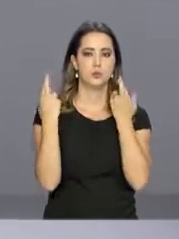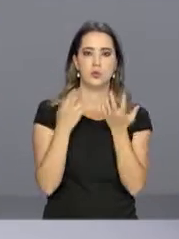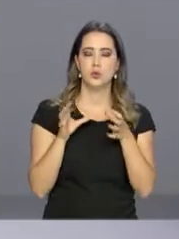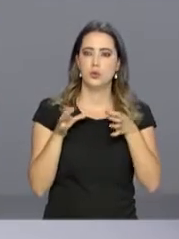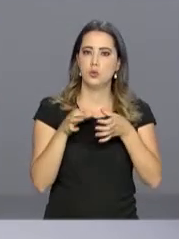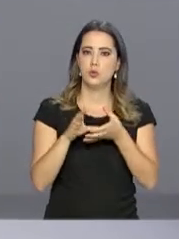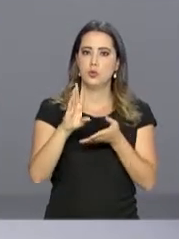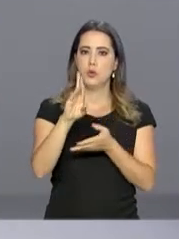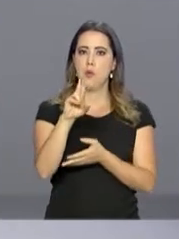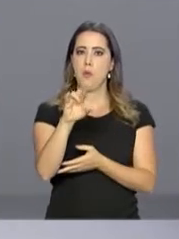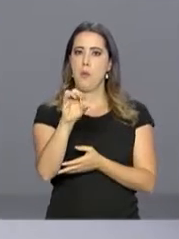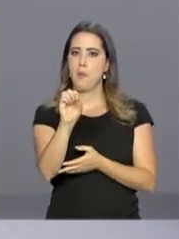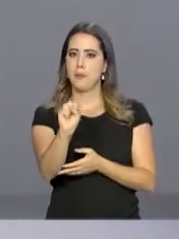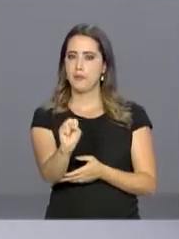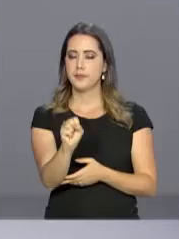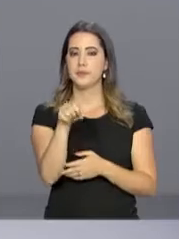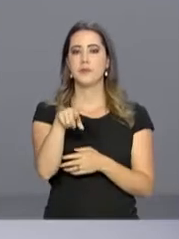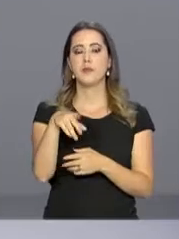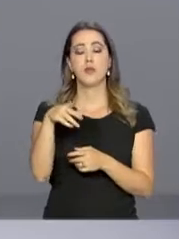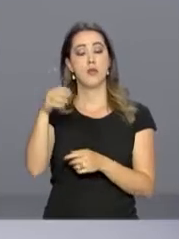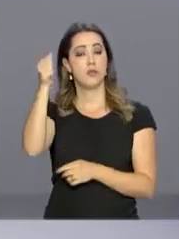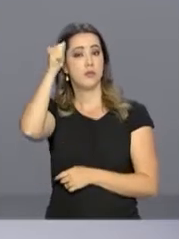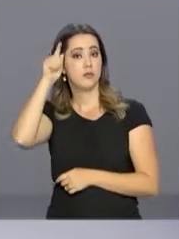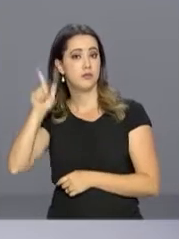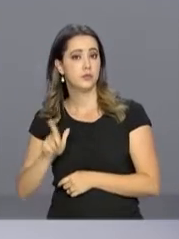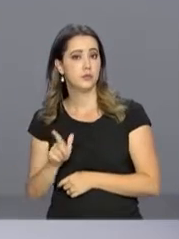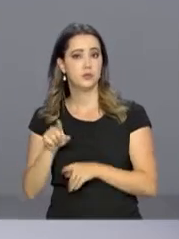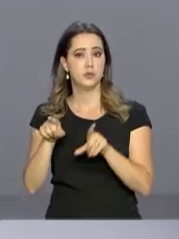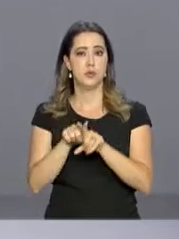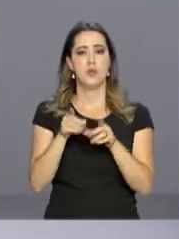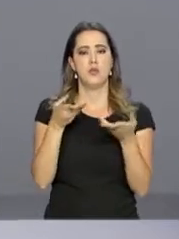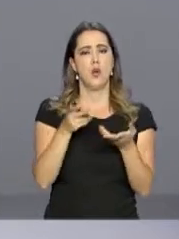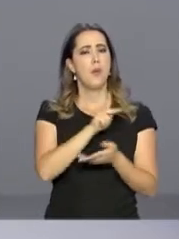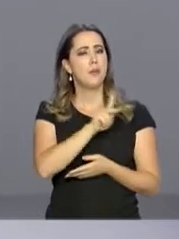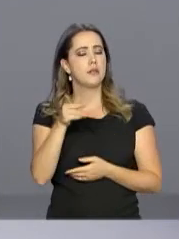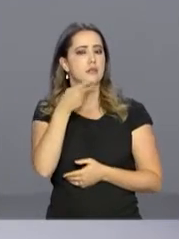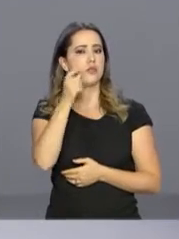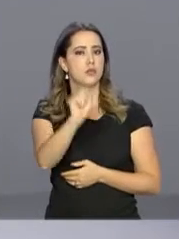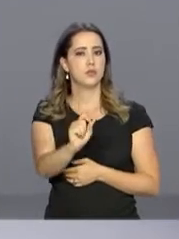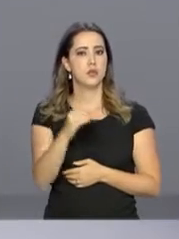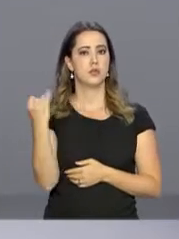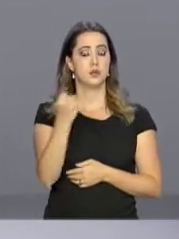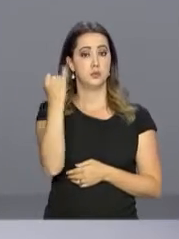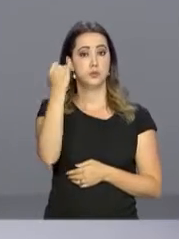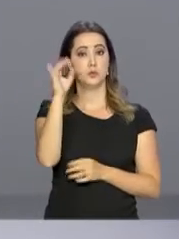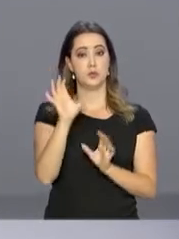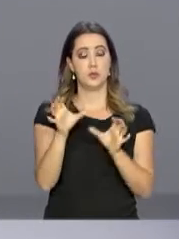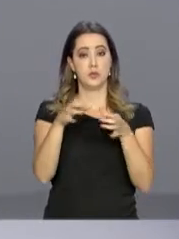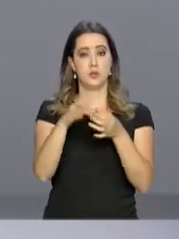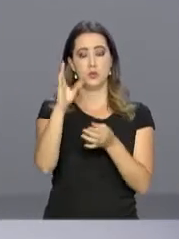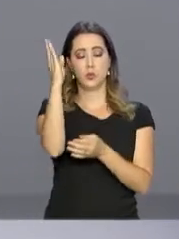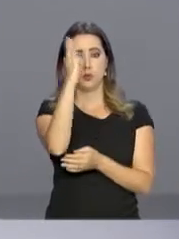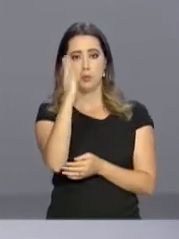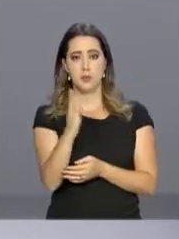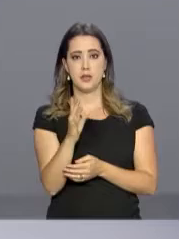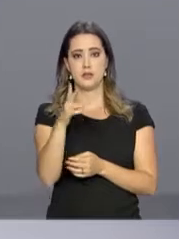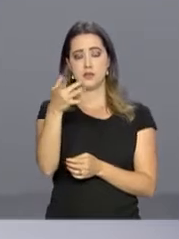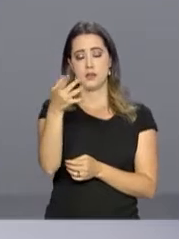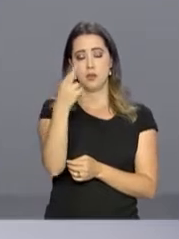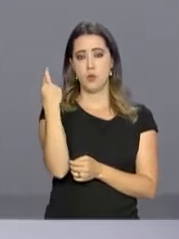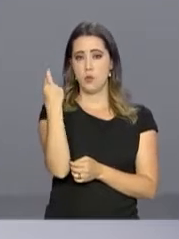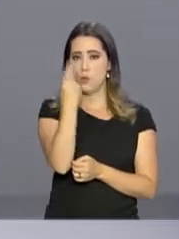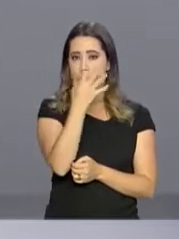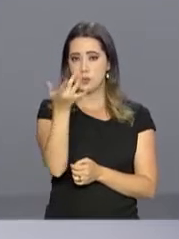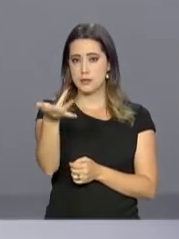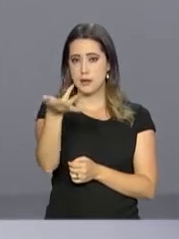reunião plenária do encontro do BRICS em Joanesburgo, na África do Sul. O presidente destacou que o grupo formado por Brasil, Rússia,